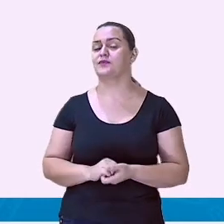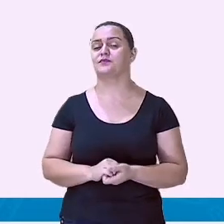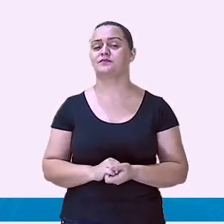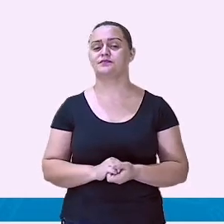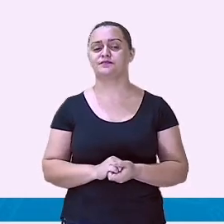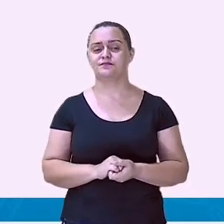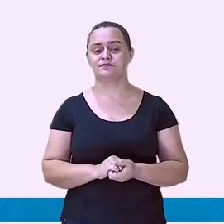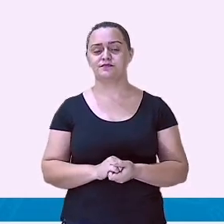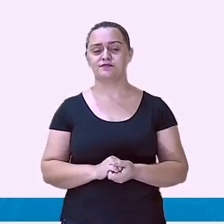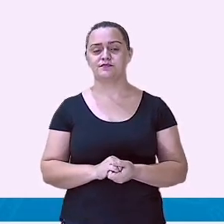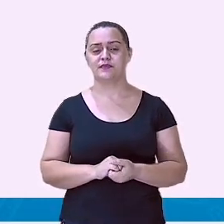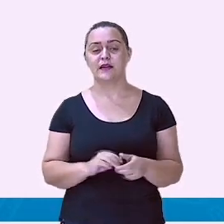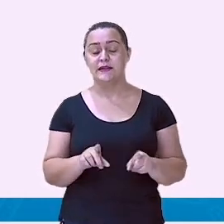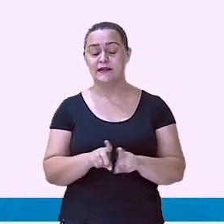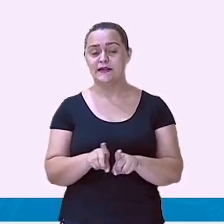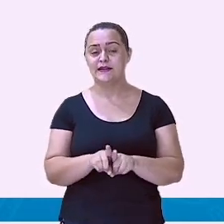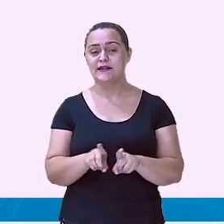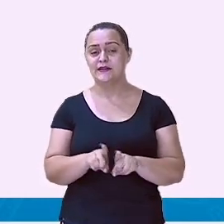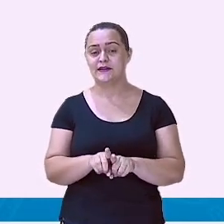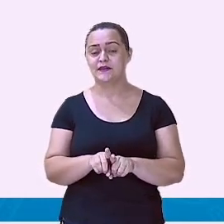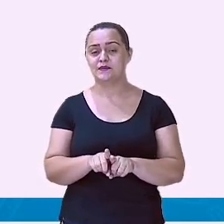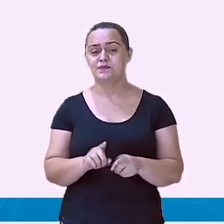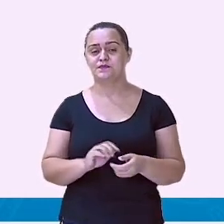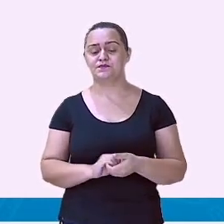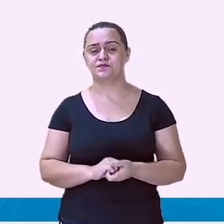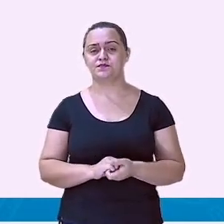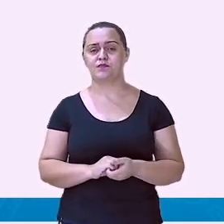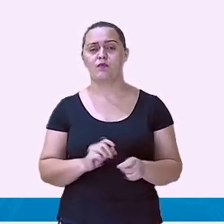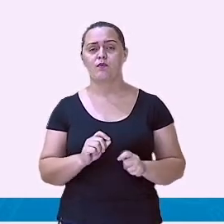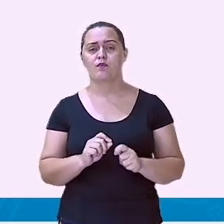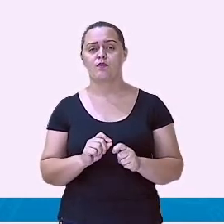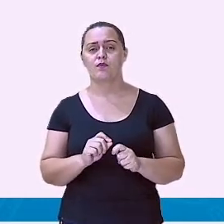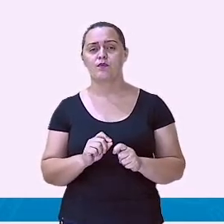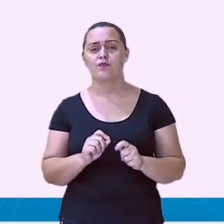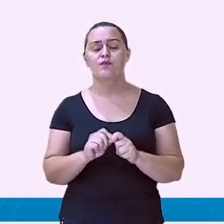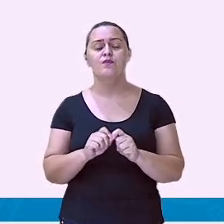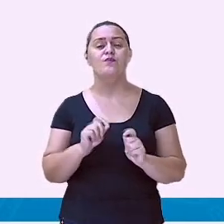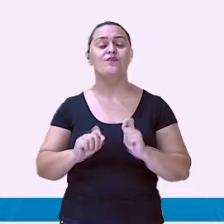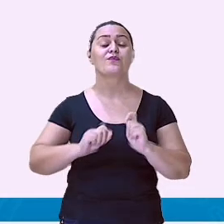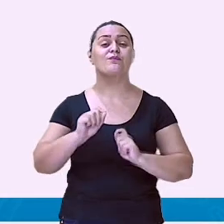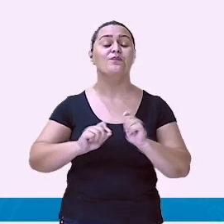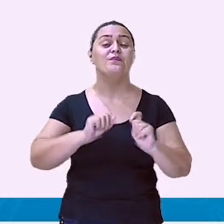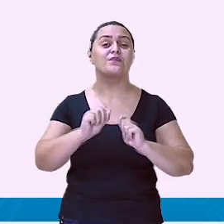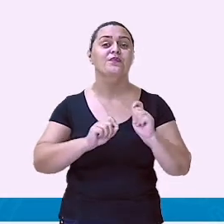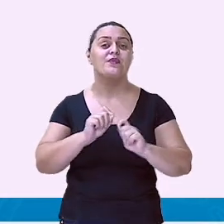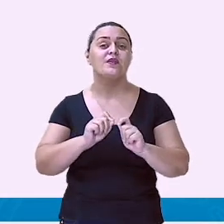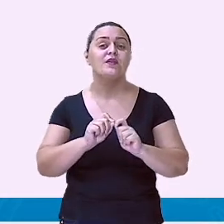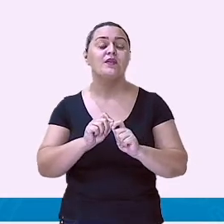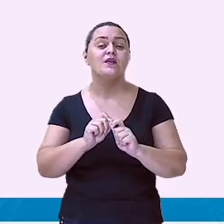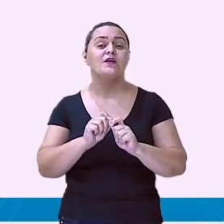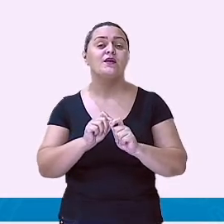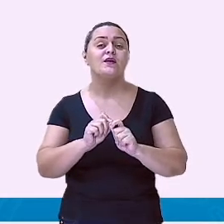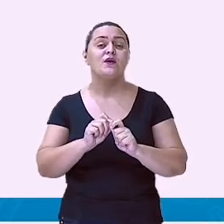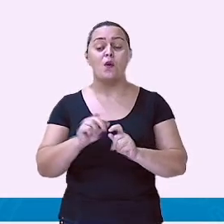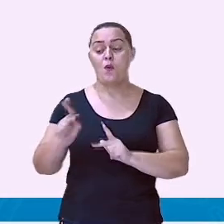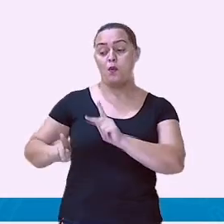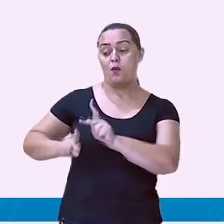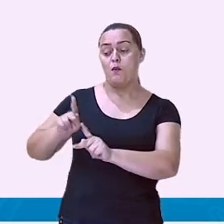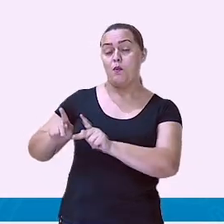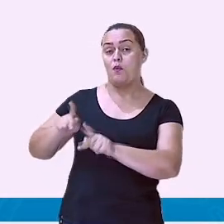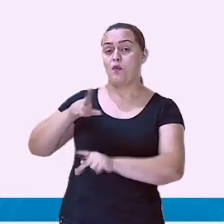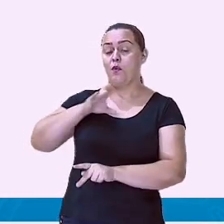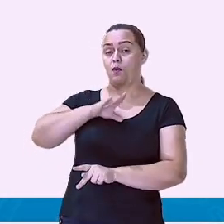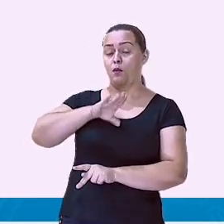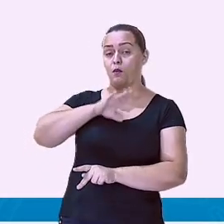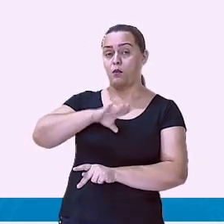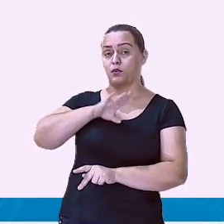Gerais, tudo isso fez o quê? Fez os portugueses irem adentrando nesse